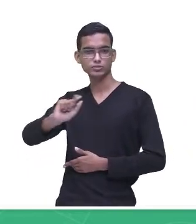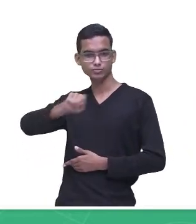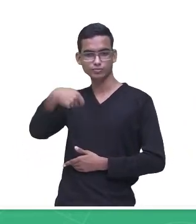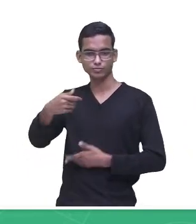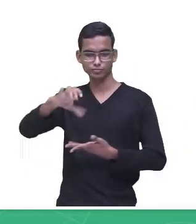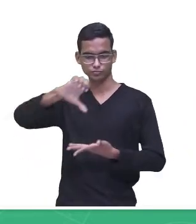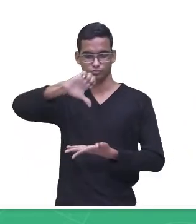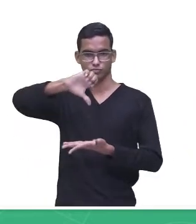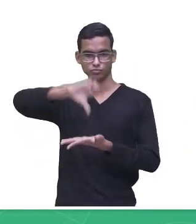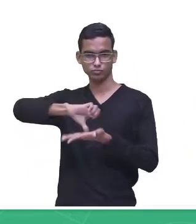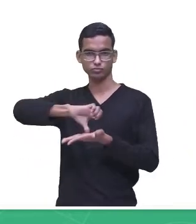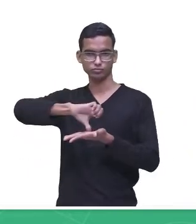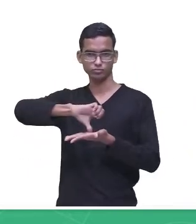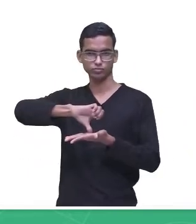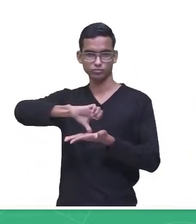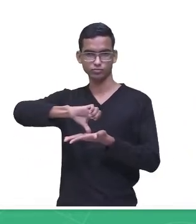Platão,